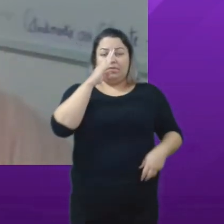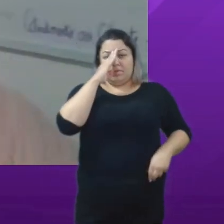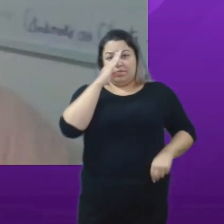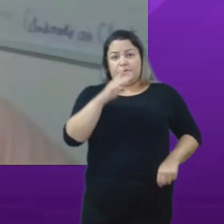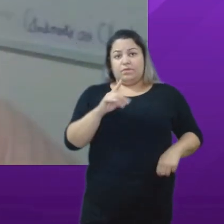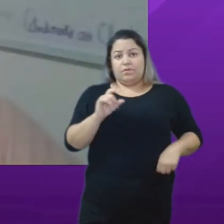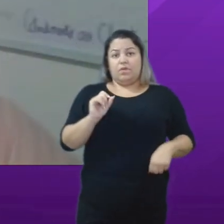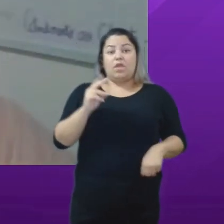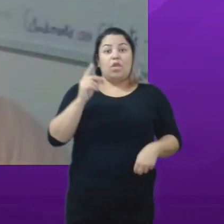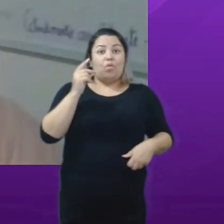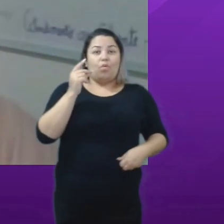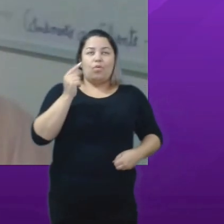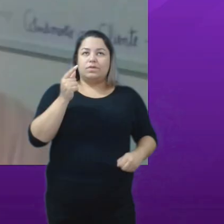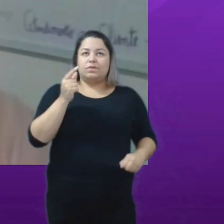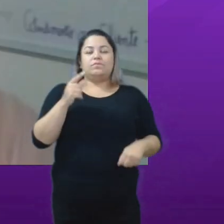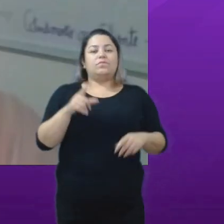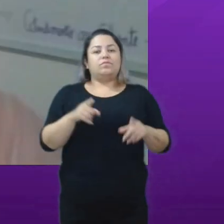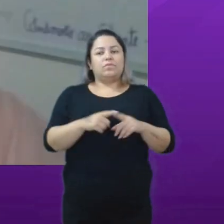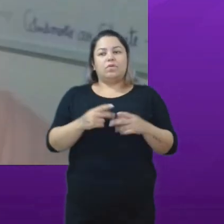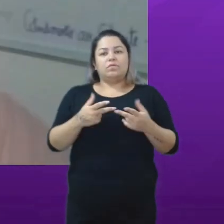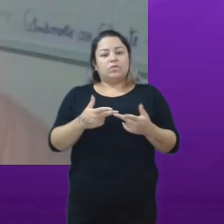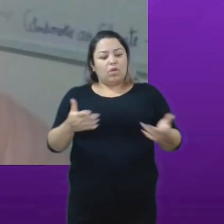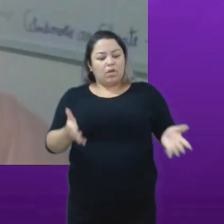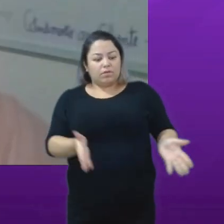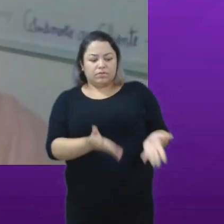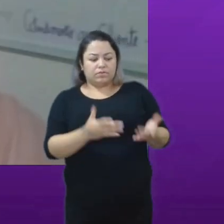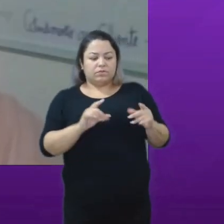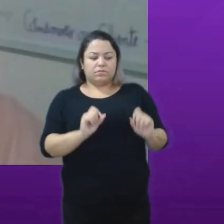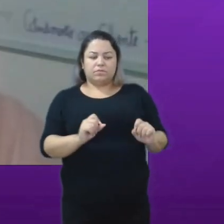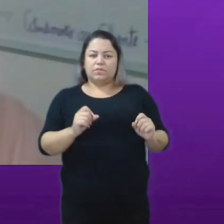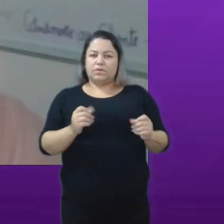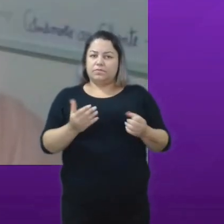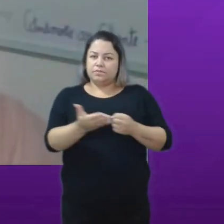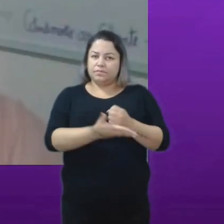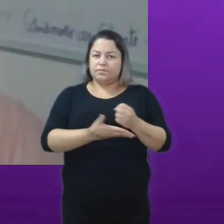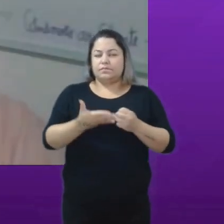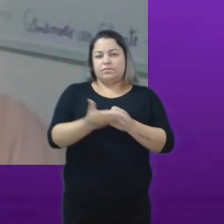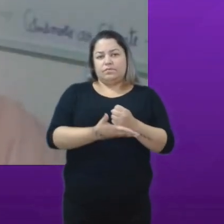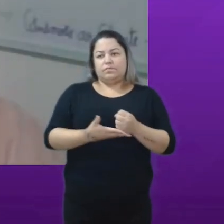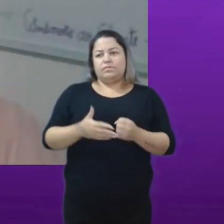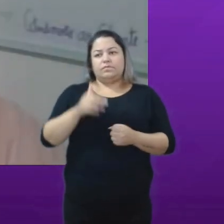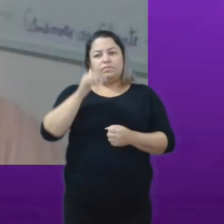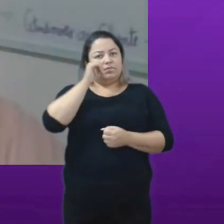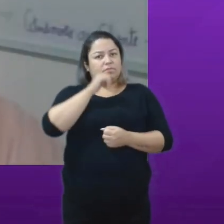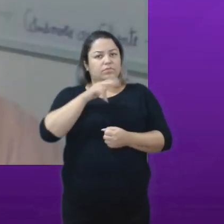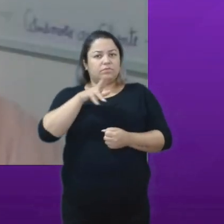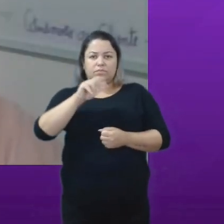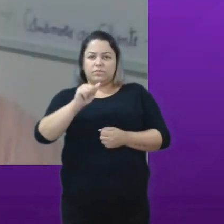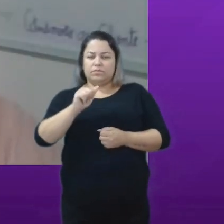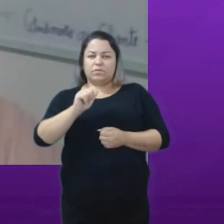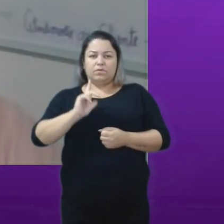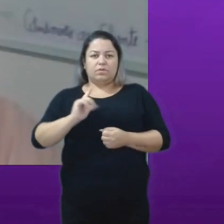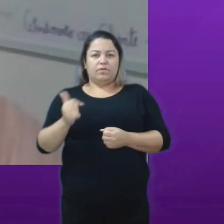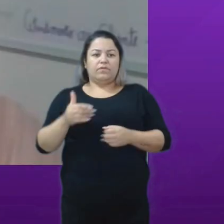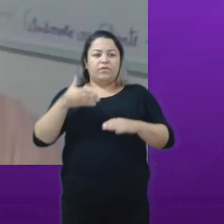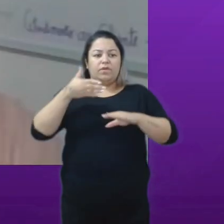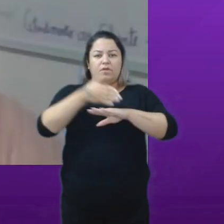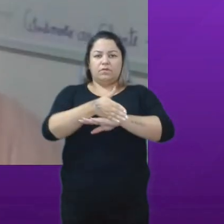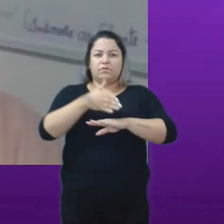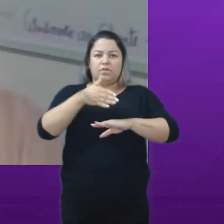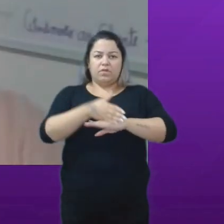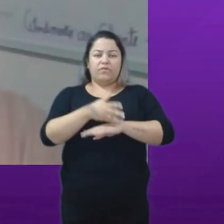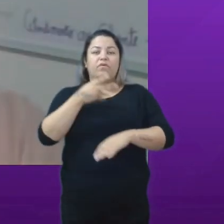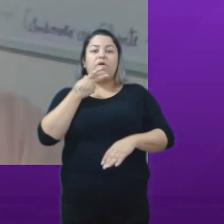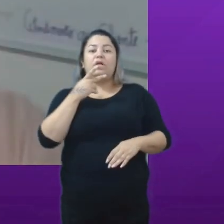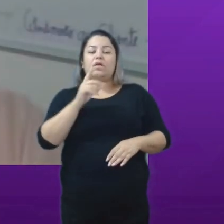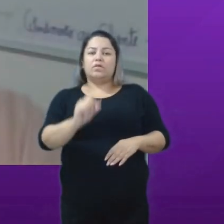start, né? A gente trouxe aí coisas básicas e que essas mulheres nunca tiveram acesso. O que a gente quis dizer para elas foi: